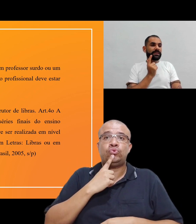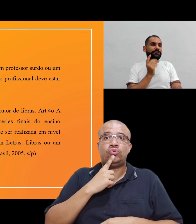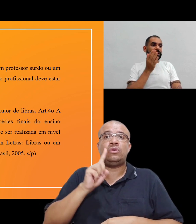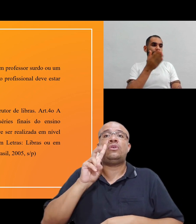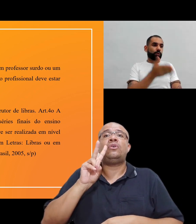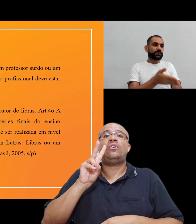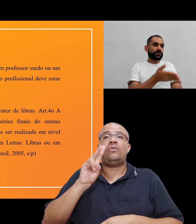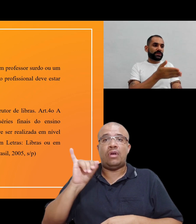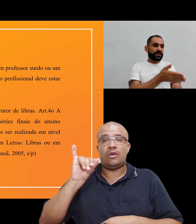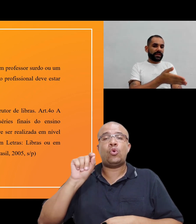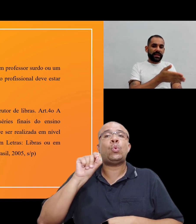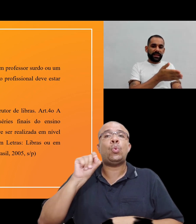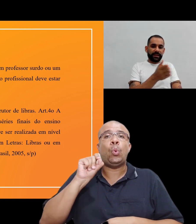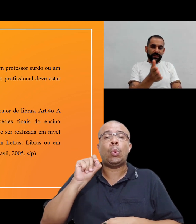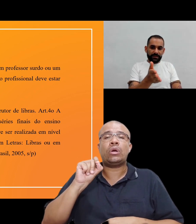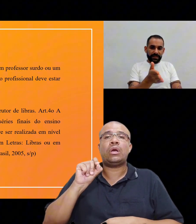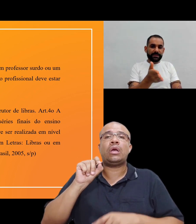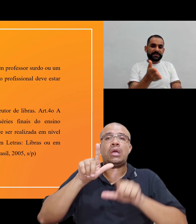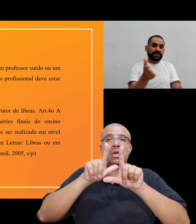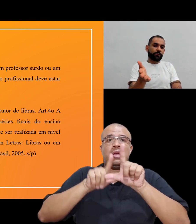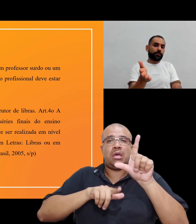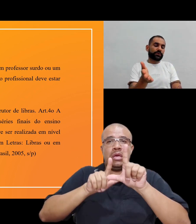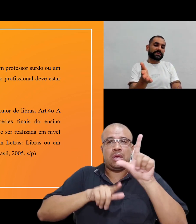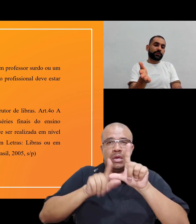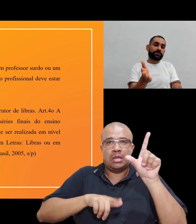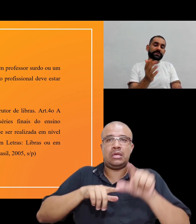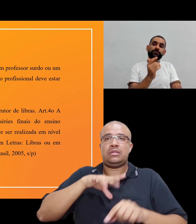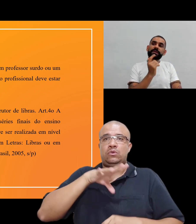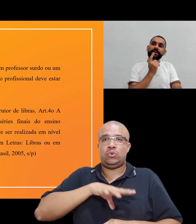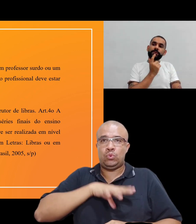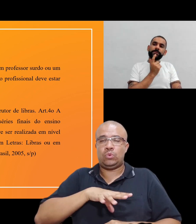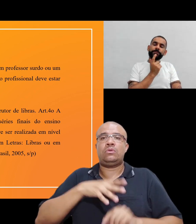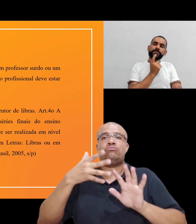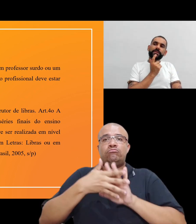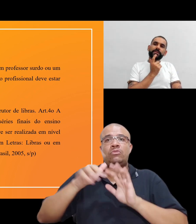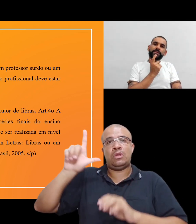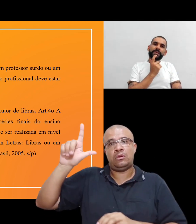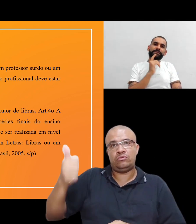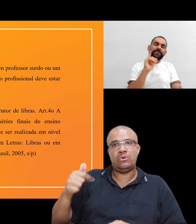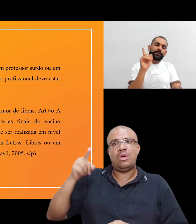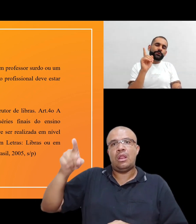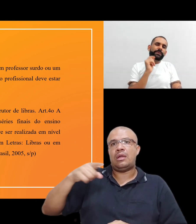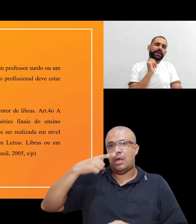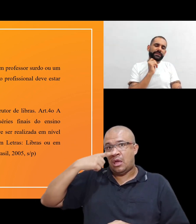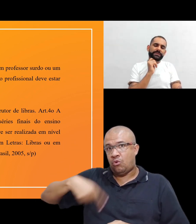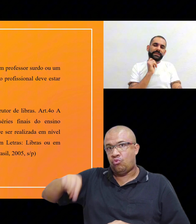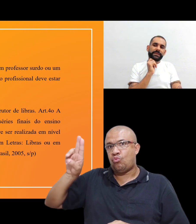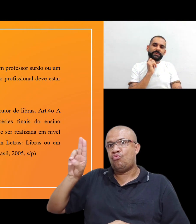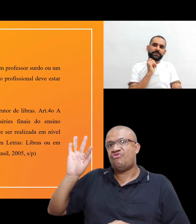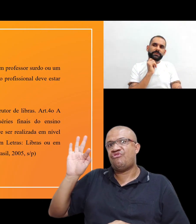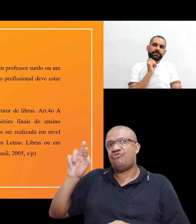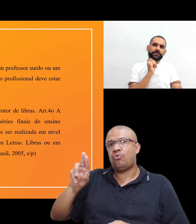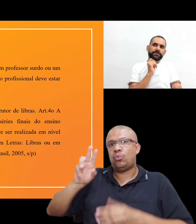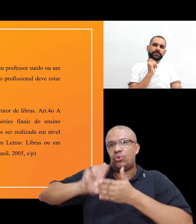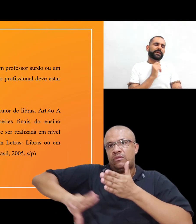surdo que faz o curso de Libras, língua portuguesa como segunda língua, né, na Federal de Uberlândia